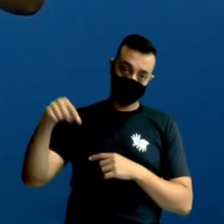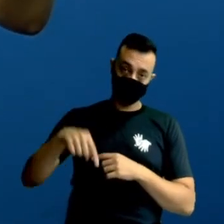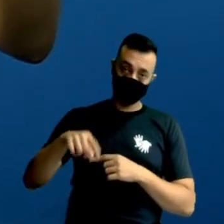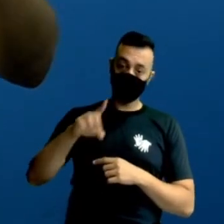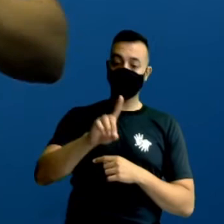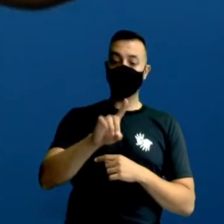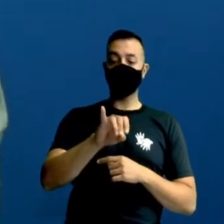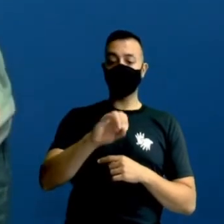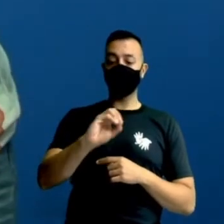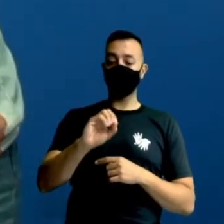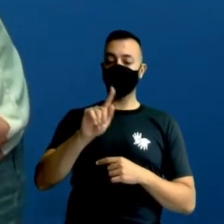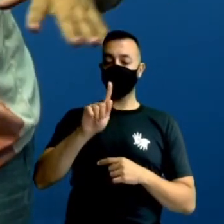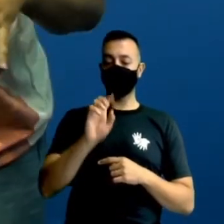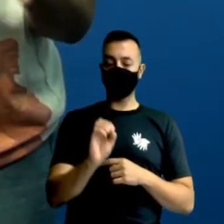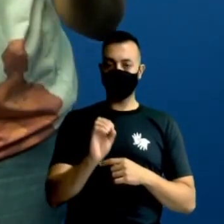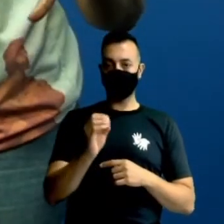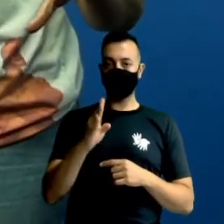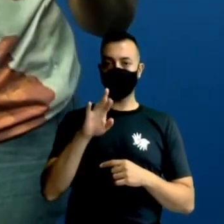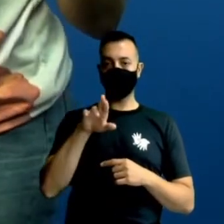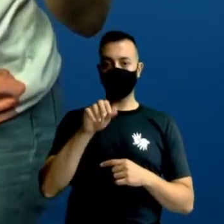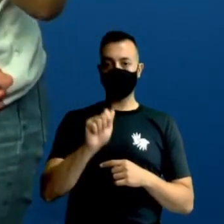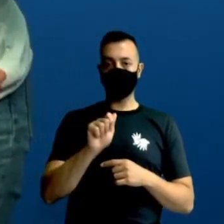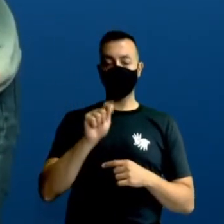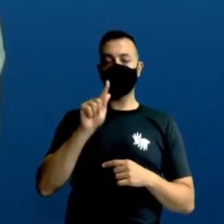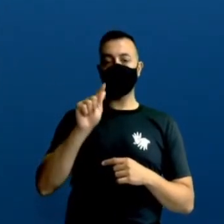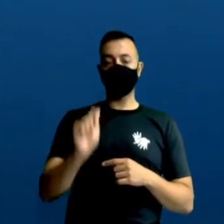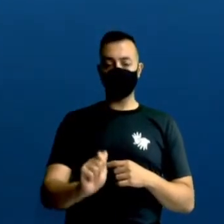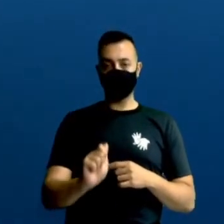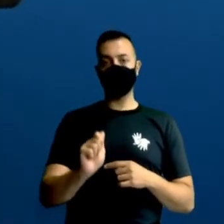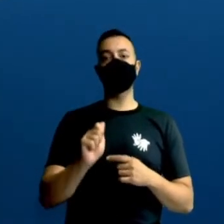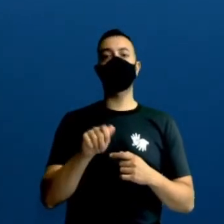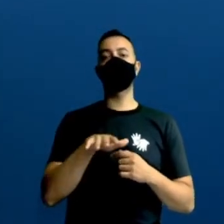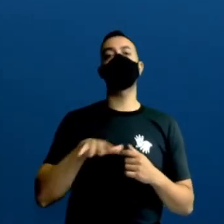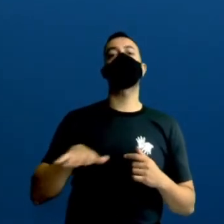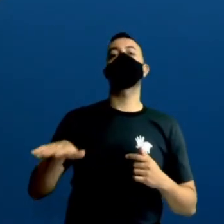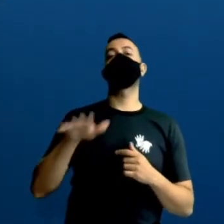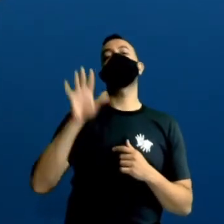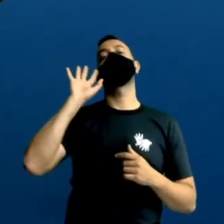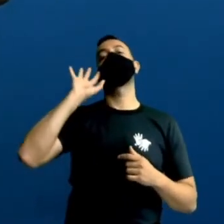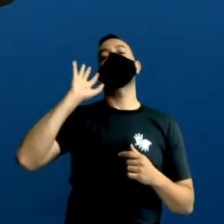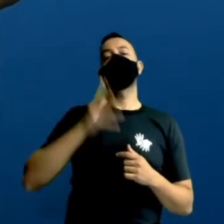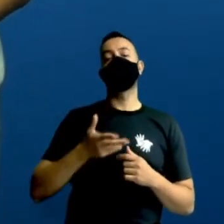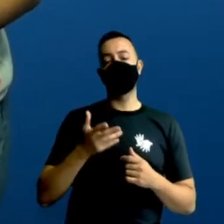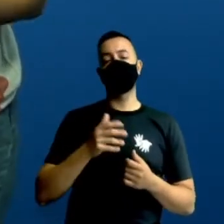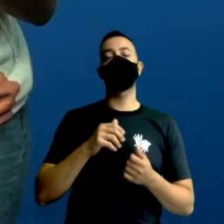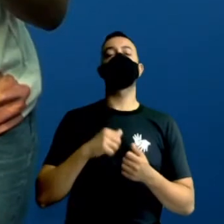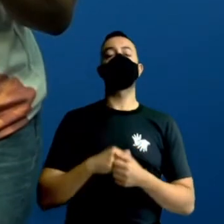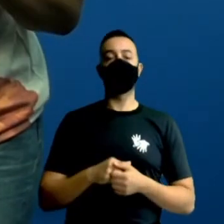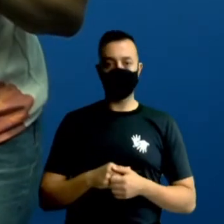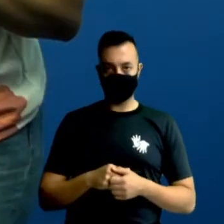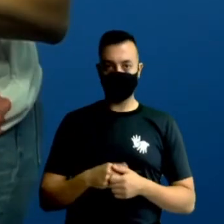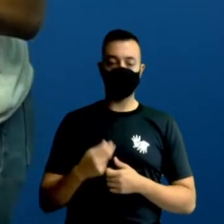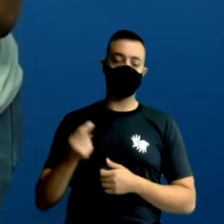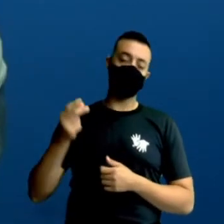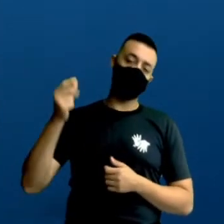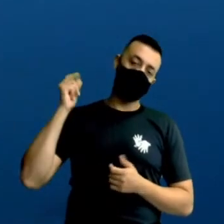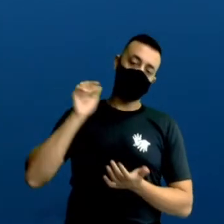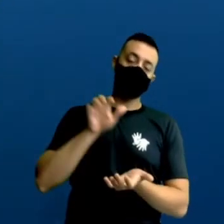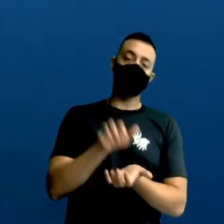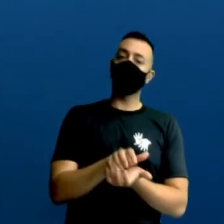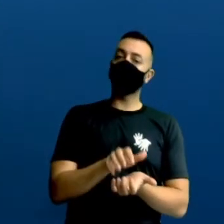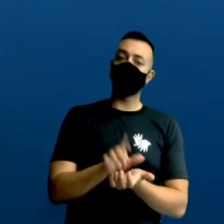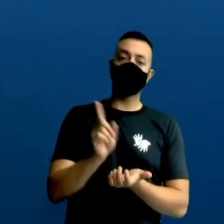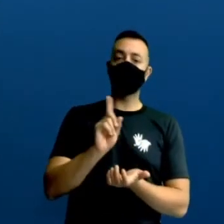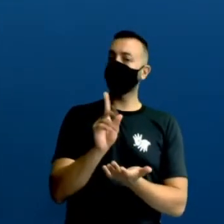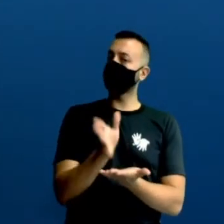Diogo Braga, nessa região nessa mesorregião aqui, decidiu se instalar. Nessa época, Pernambuco não